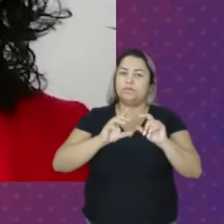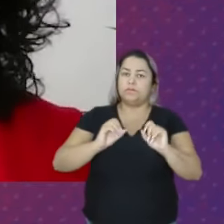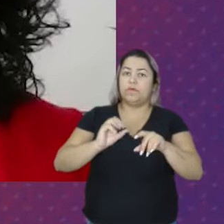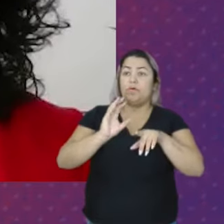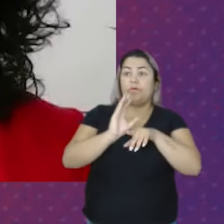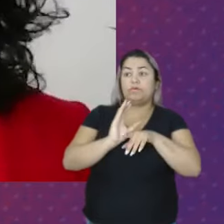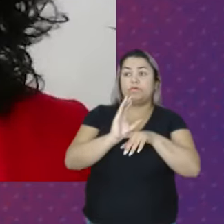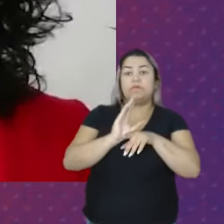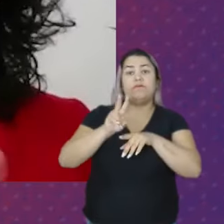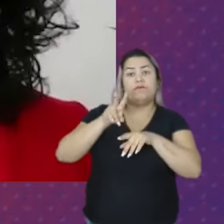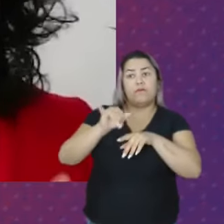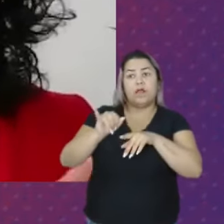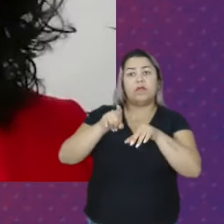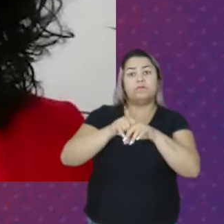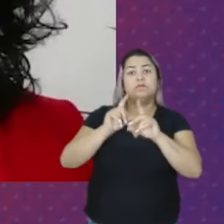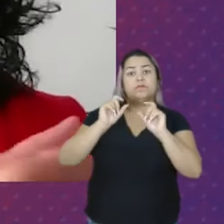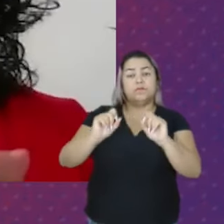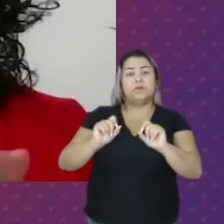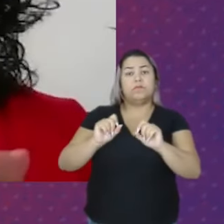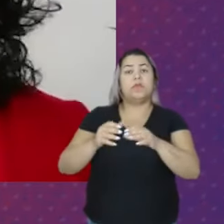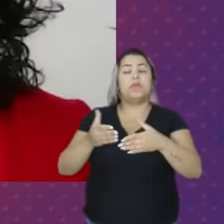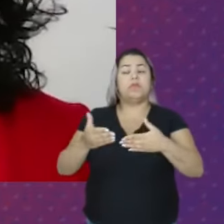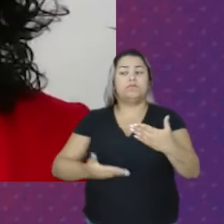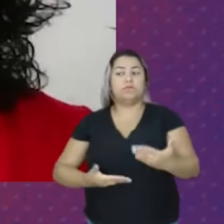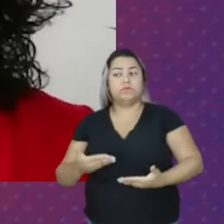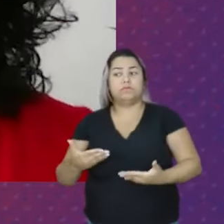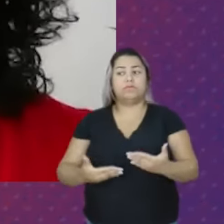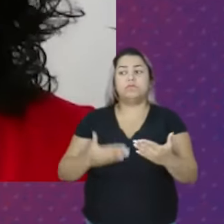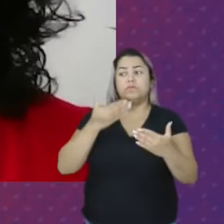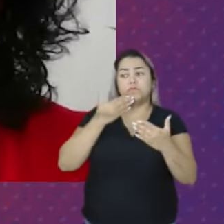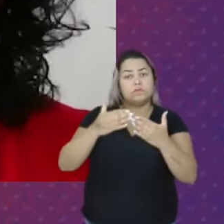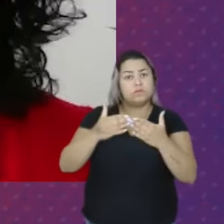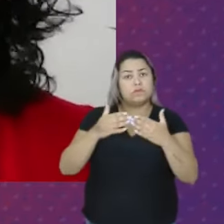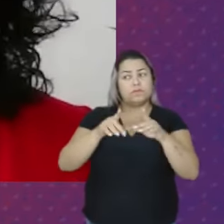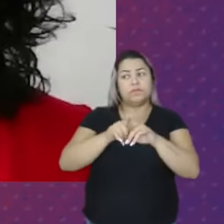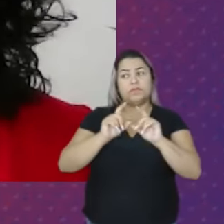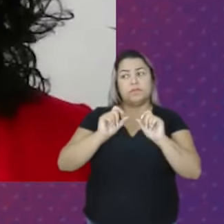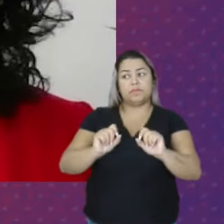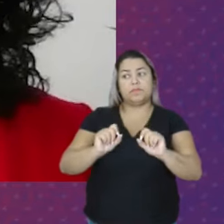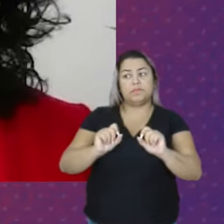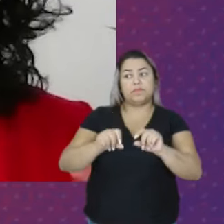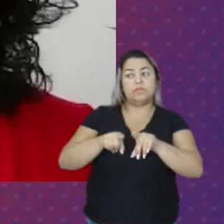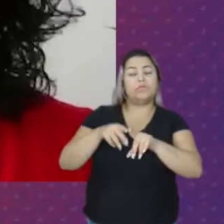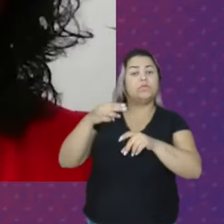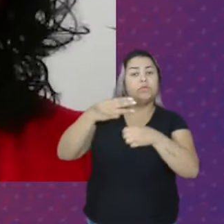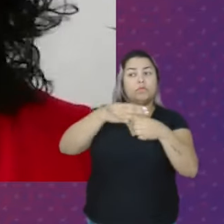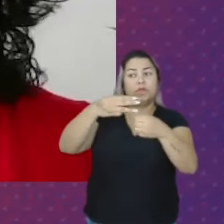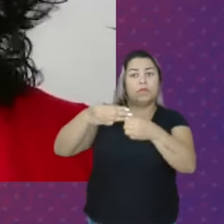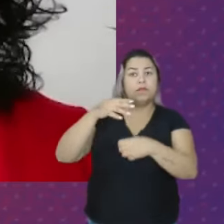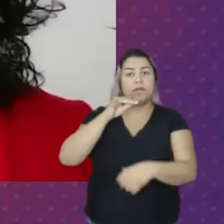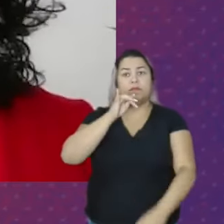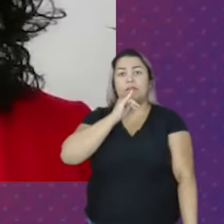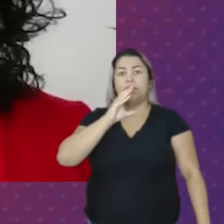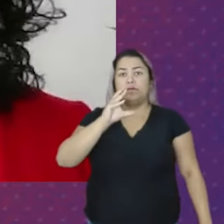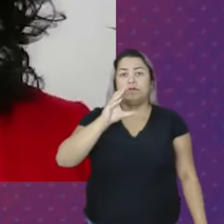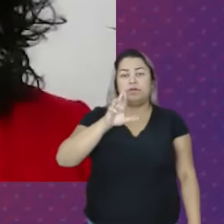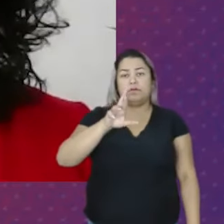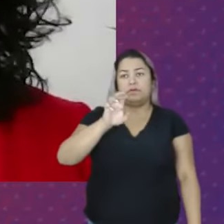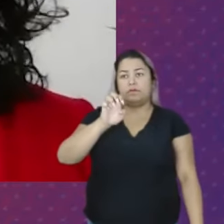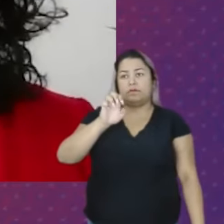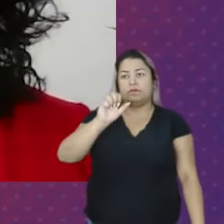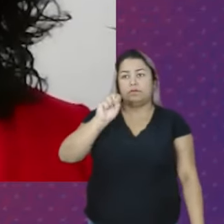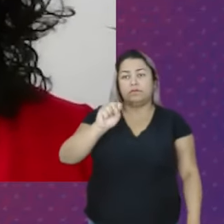então, vai solicitar os serviços de assistência social do município, por exemplo, o CREAS, que é o